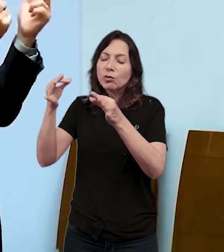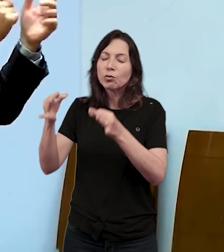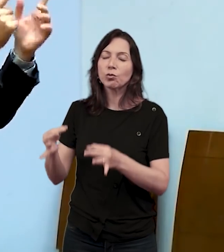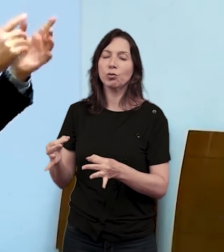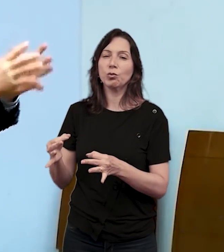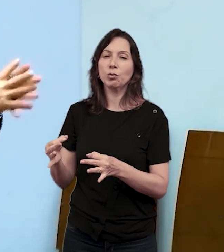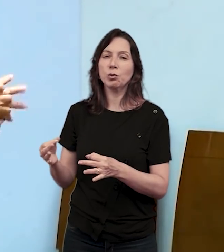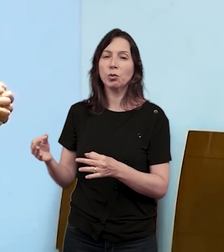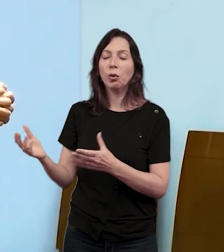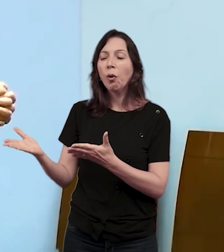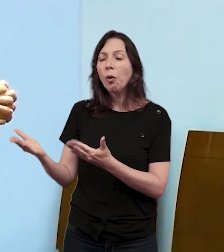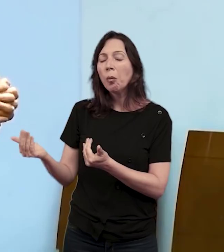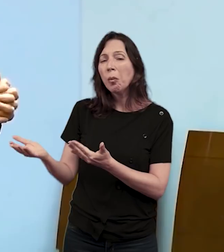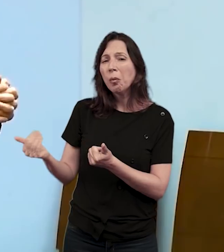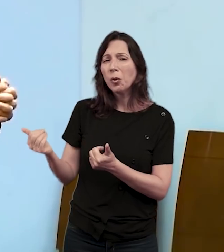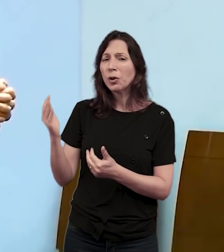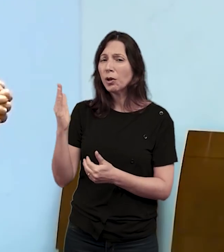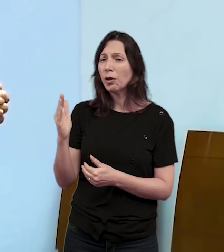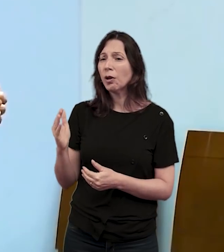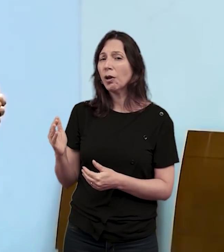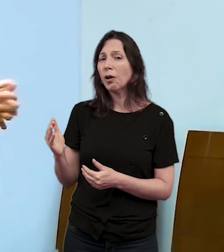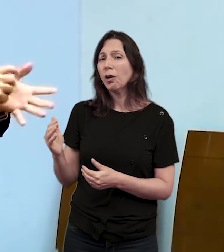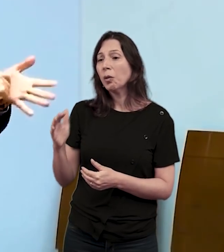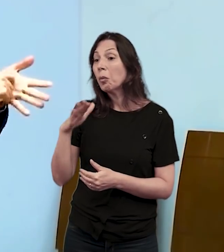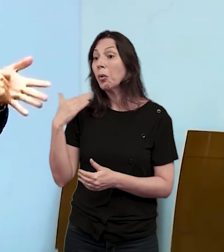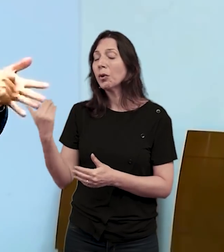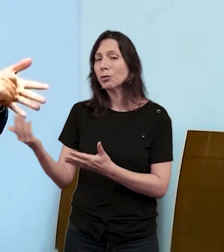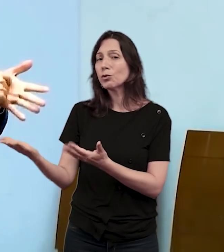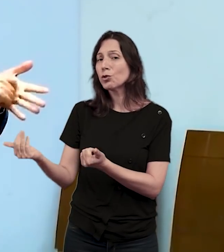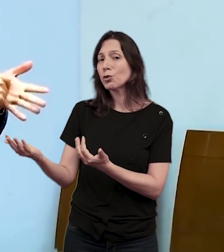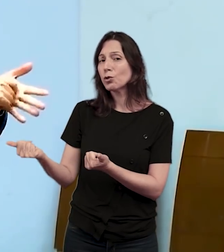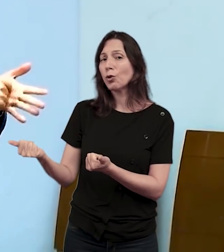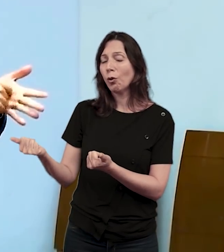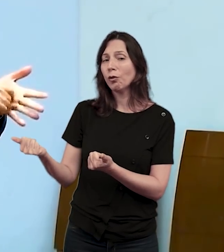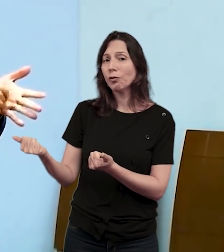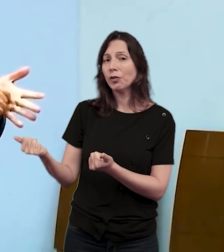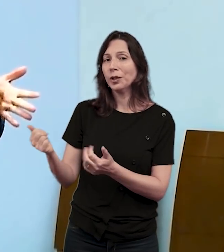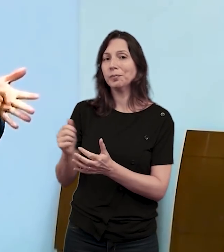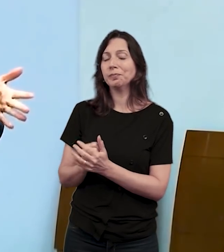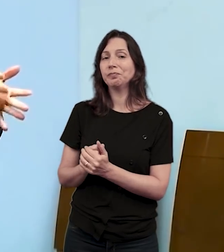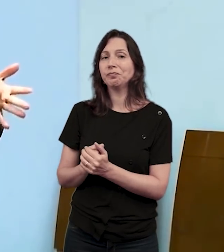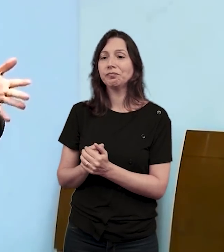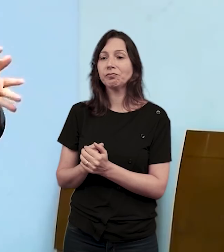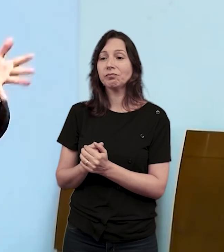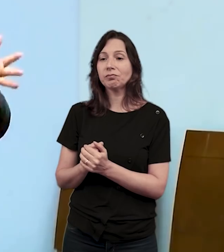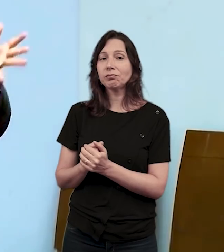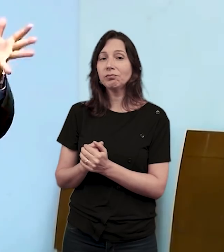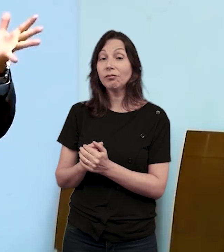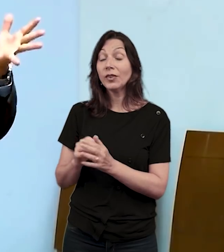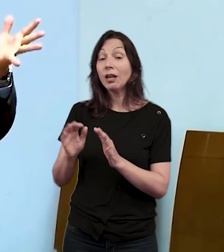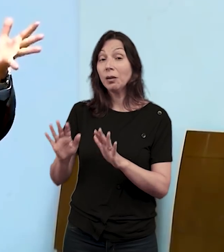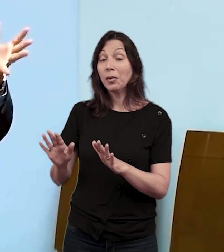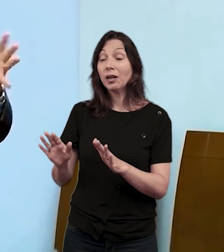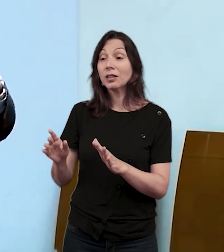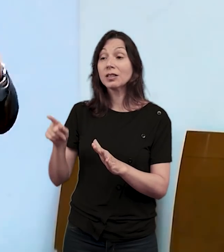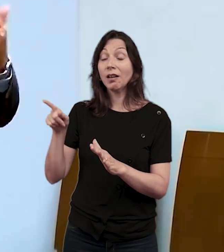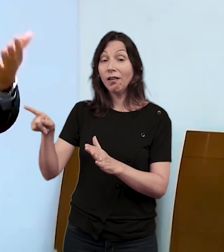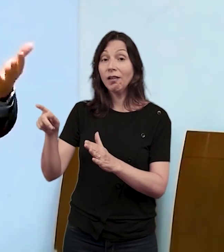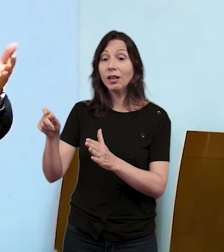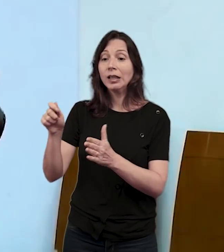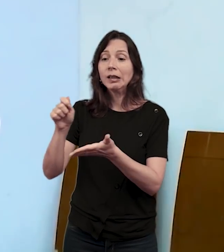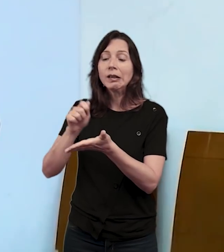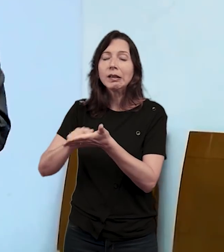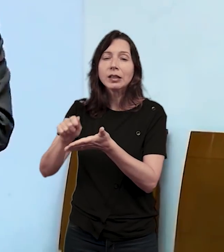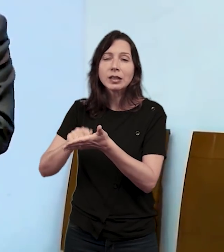futuro sogro, porque não chegou a casar, Jonathan Edwards, escreveu o seu diário, anotou, pegou as anotações que ele fazia